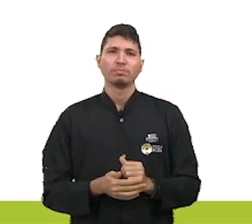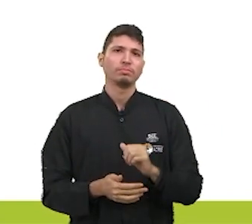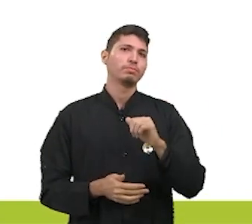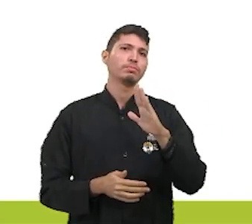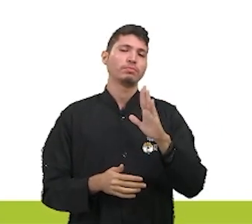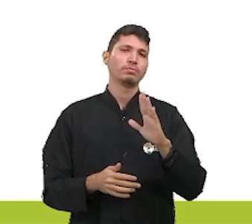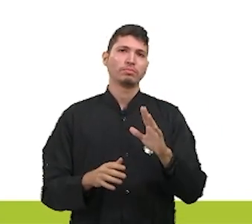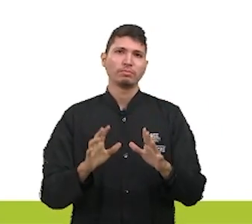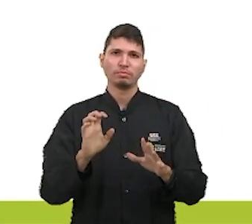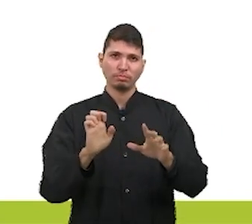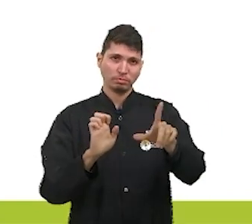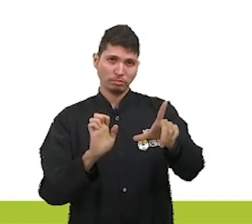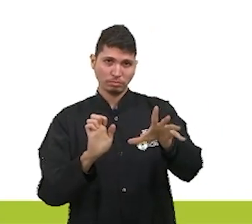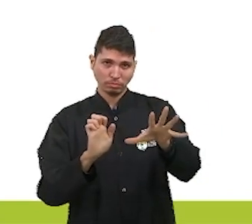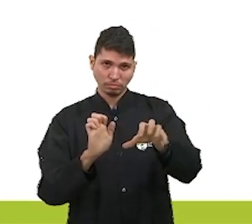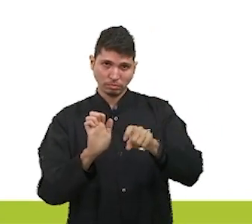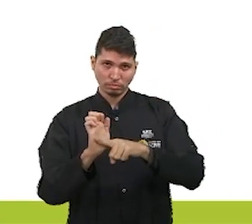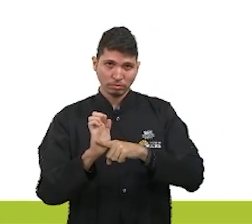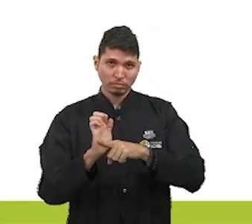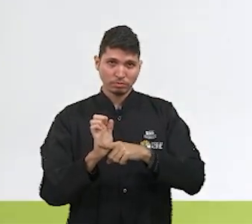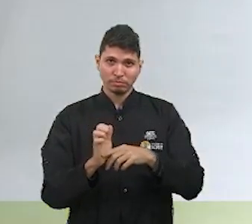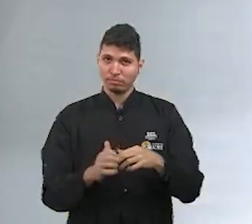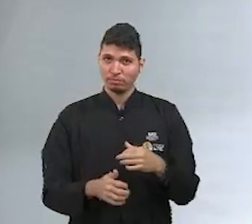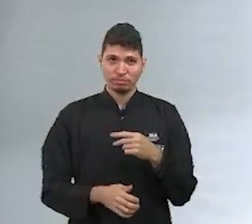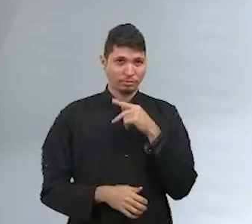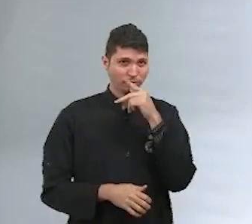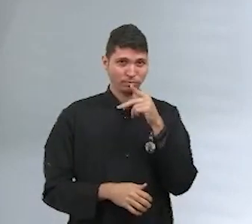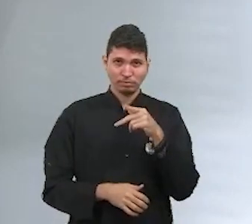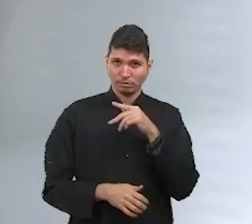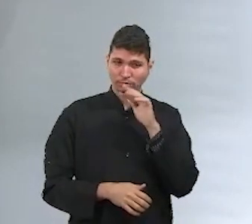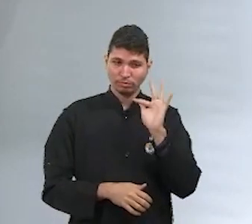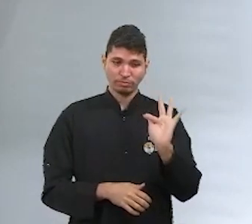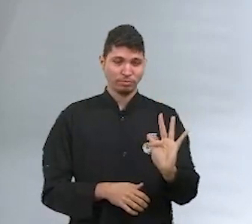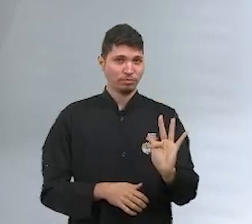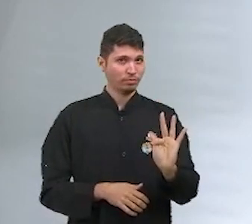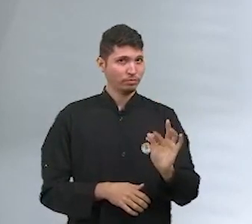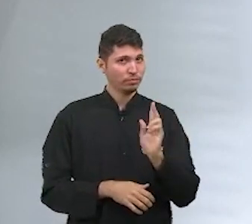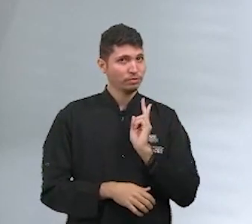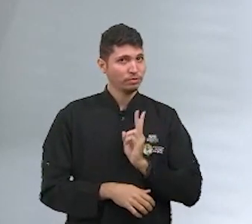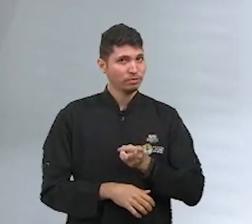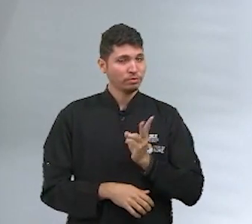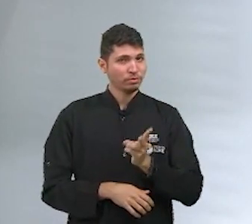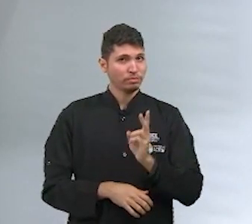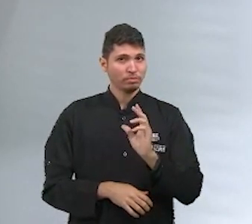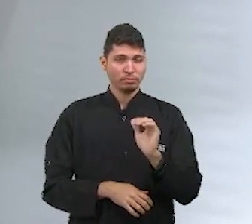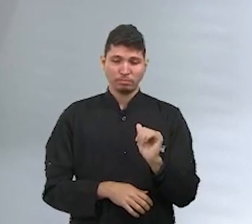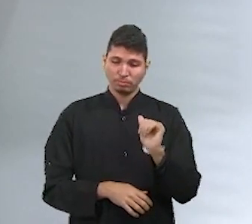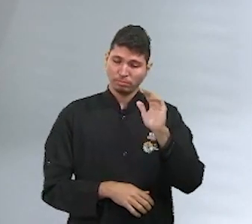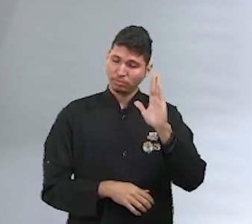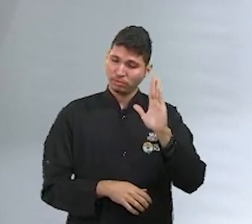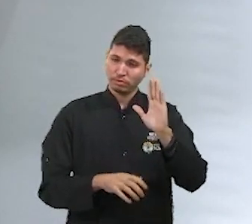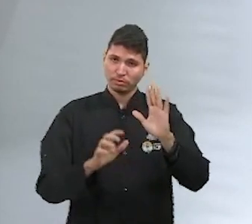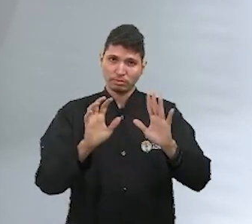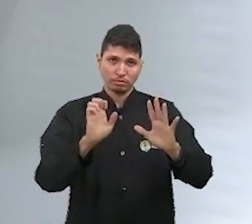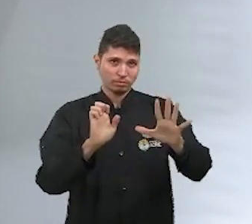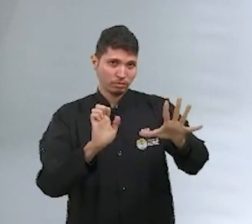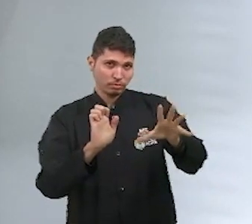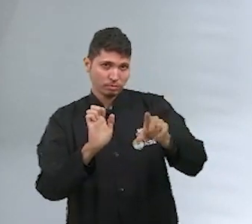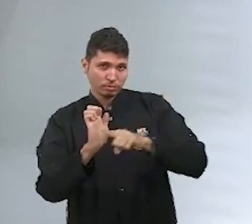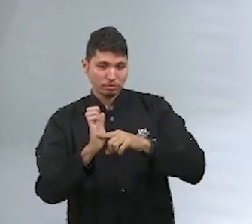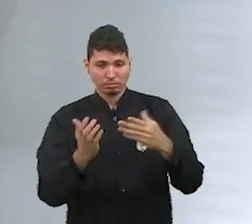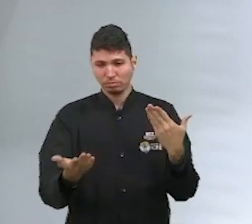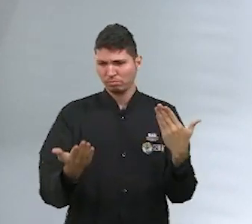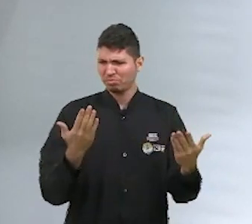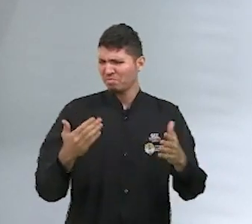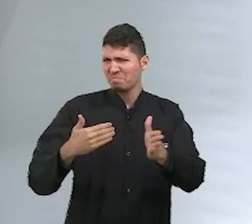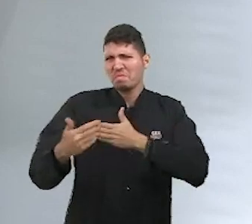dúvida, pessoal. Falou de flúor, o flúor sempre vai ser o elemento mais eletronegativo quando comparado com